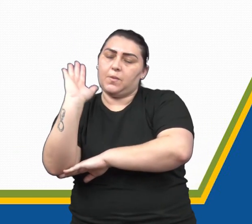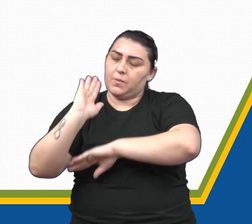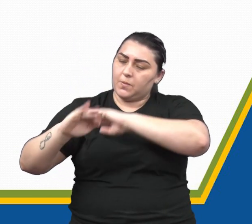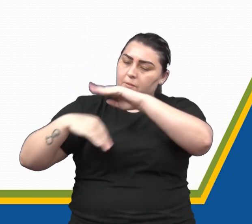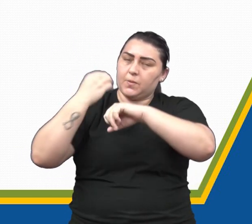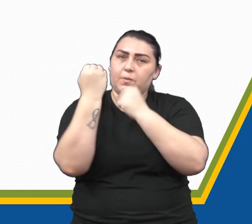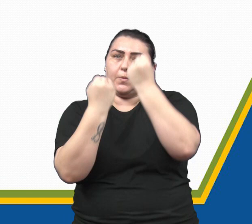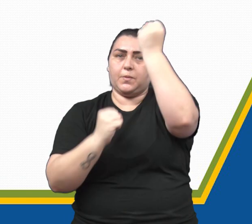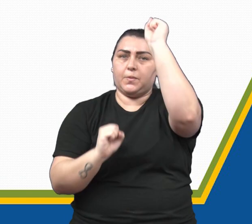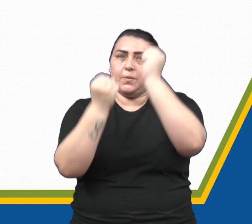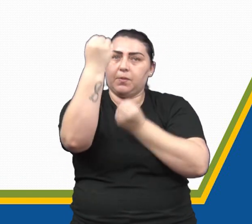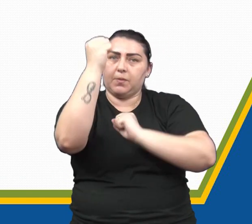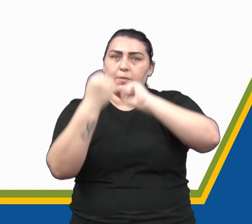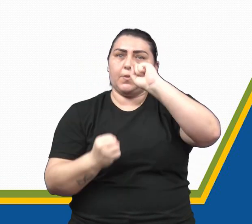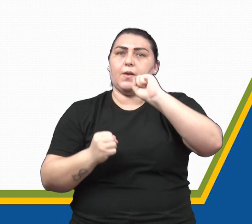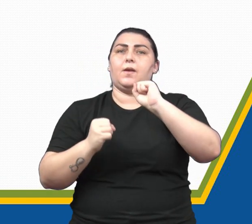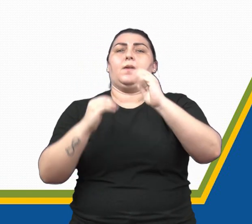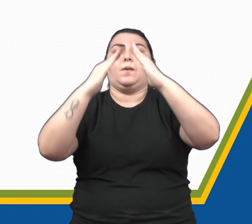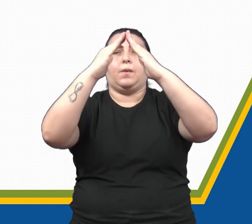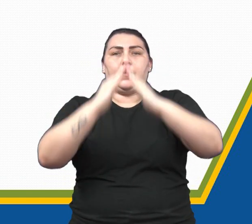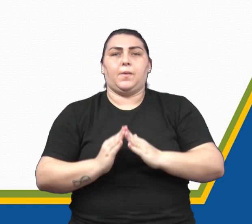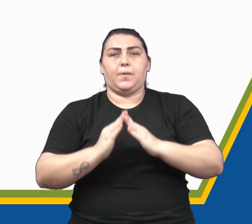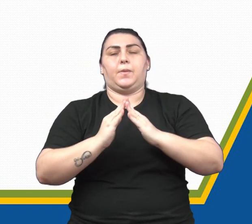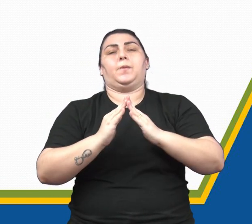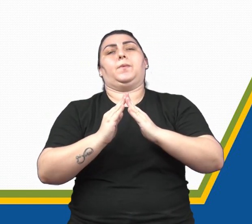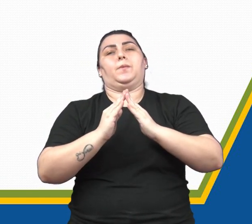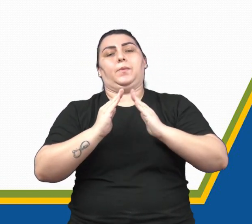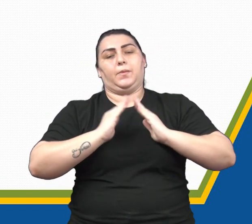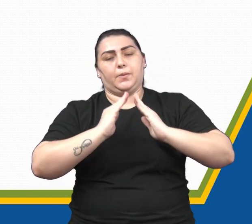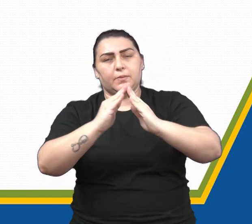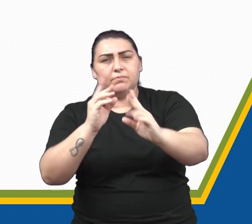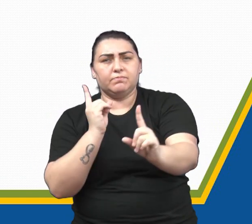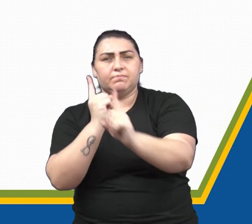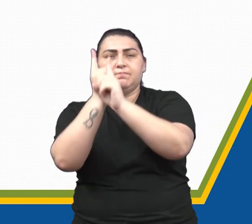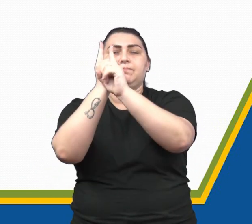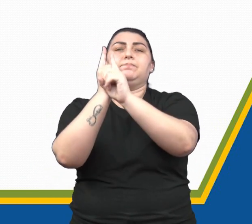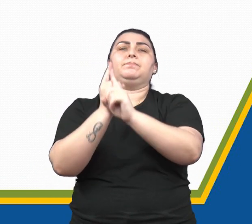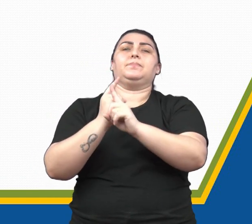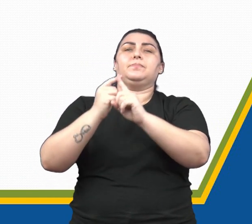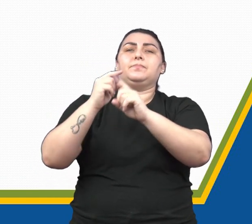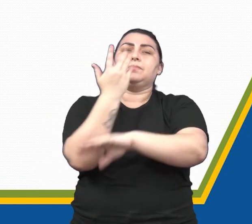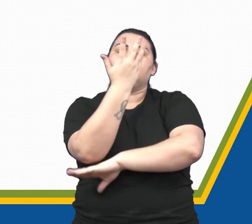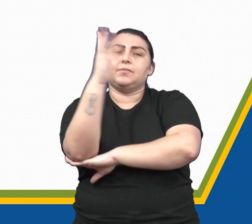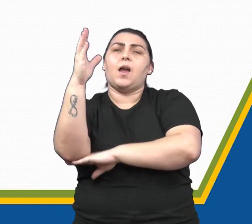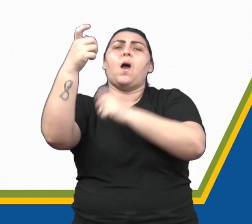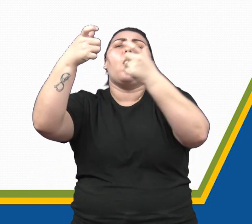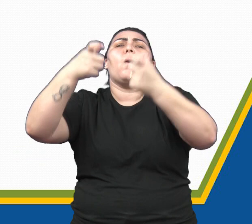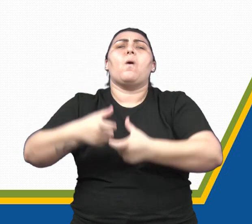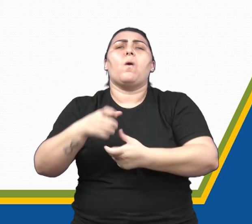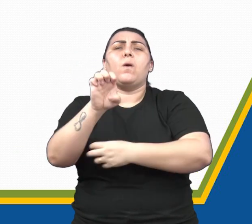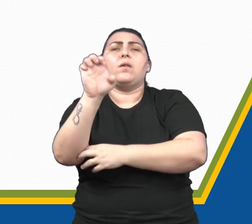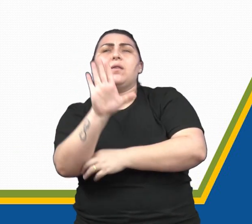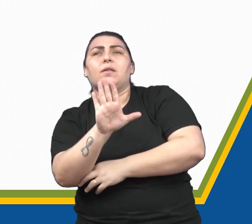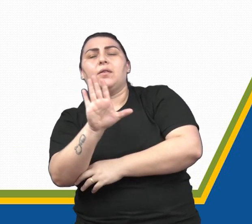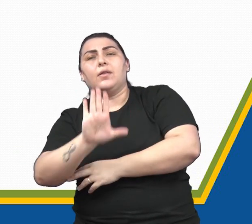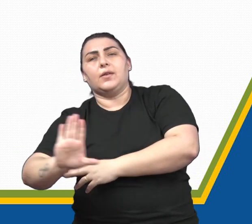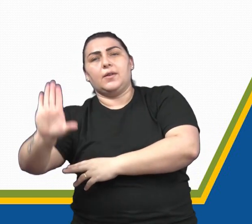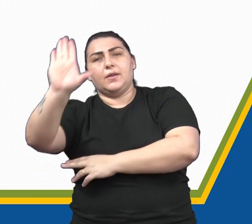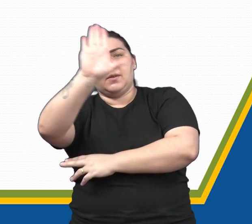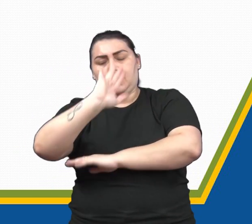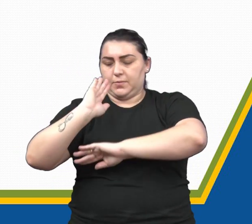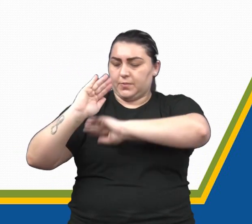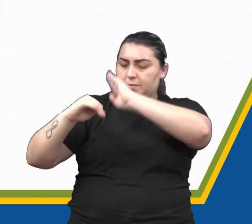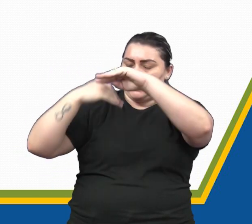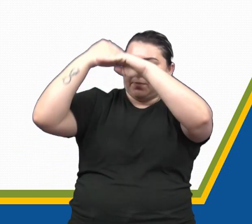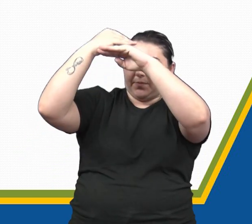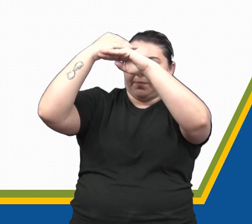de industrialização, para um processo de urbanização, tá? Encontramos floresta temperada onde? Na Europa, países da Europa Central, principalmente os